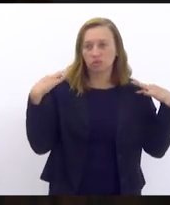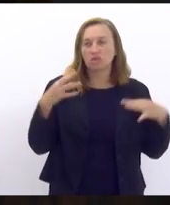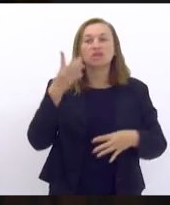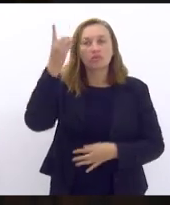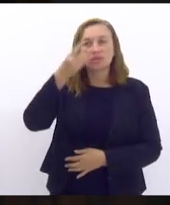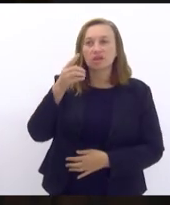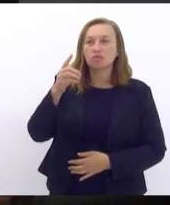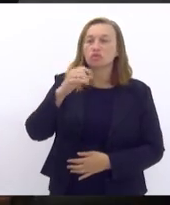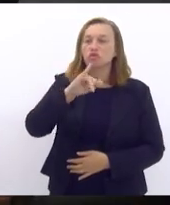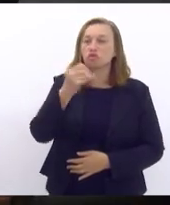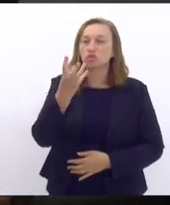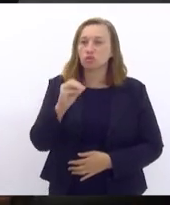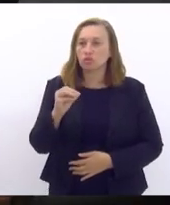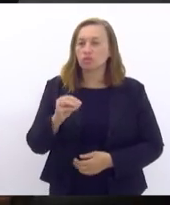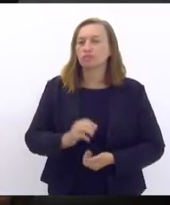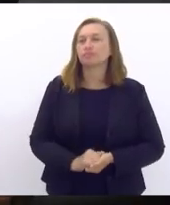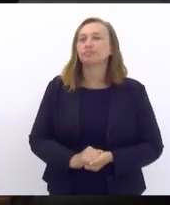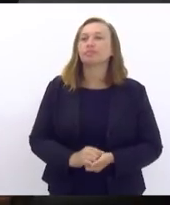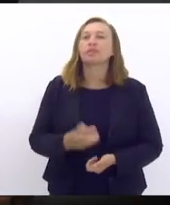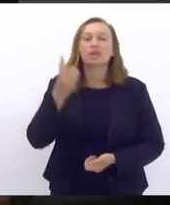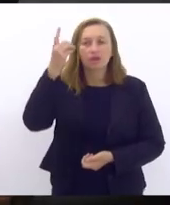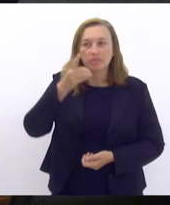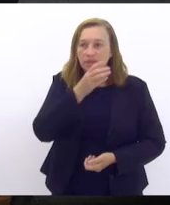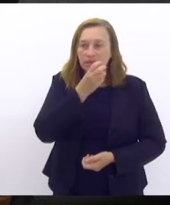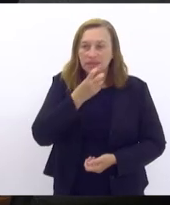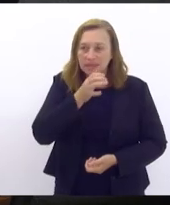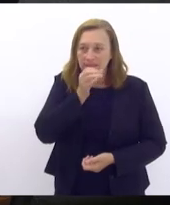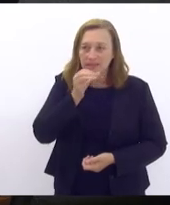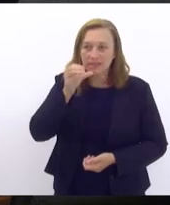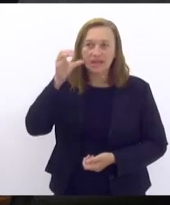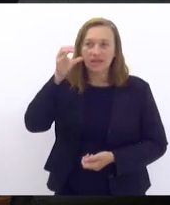Rocha. Deputada Célia Jordão.